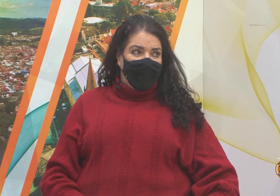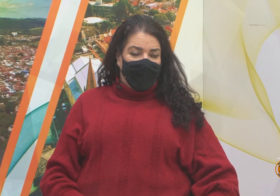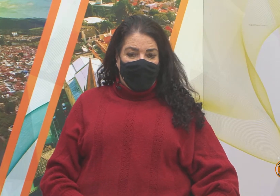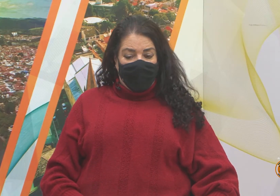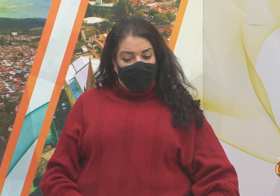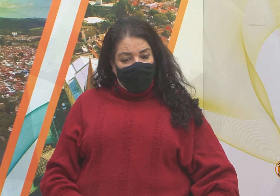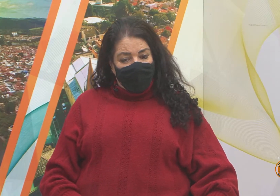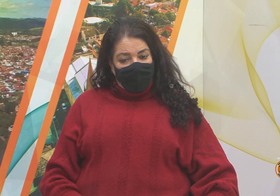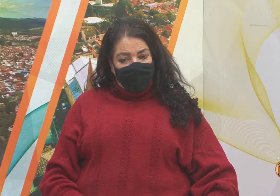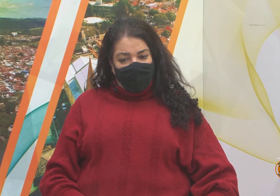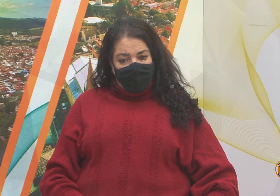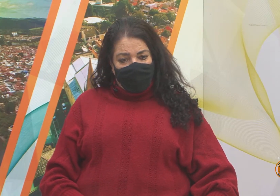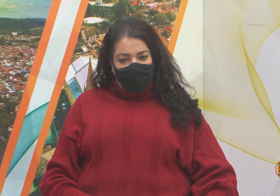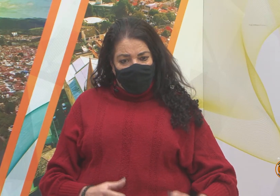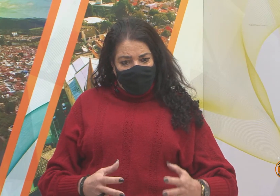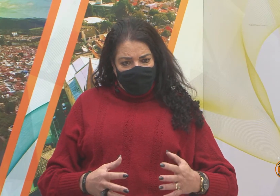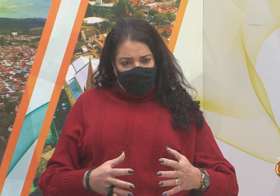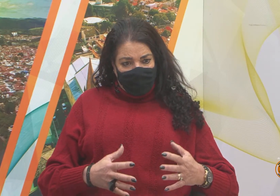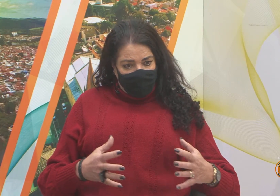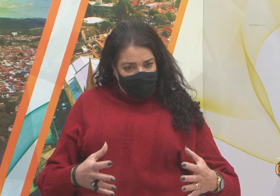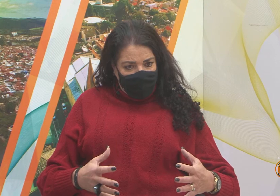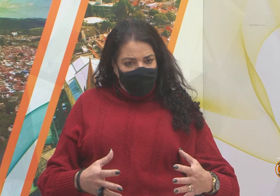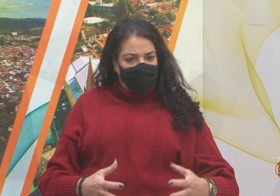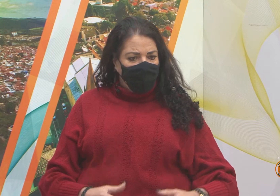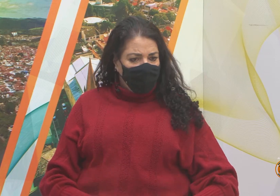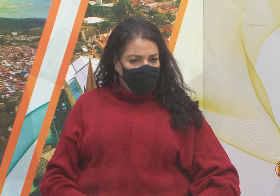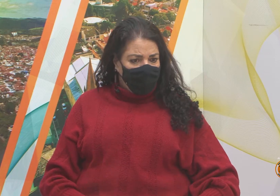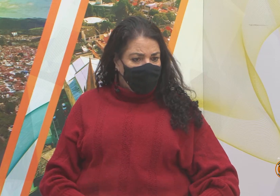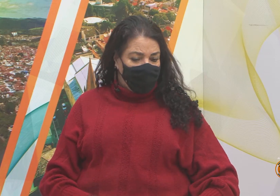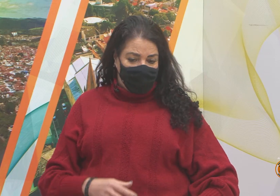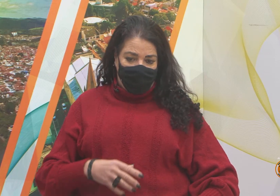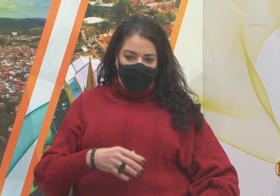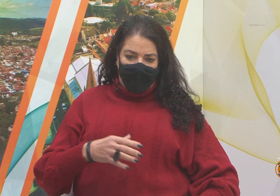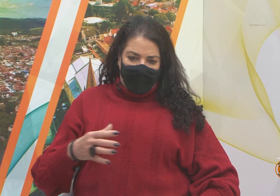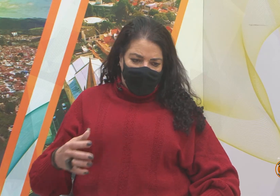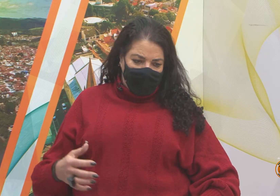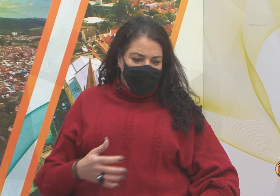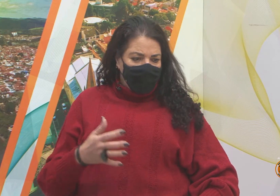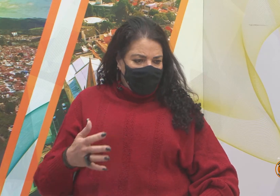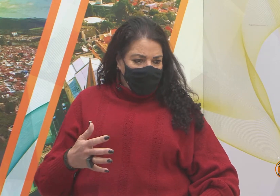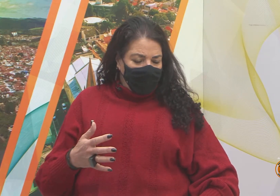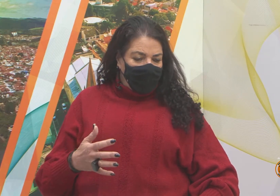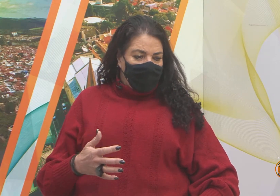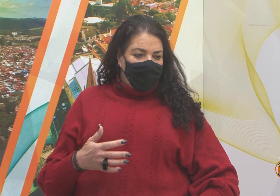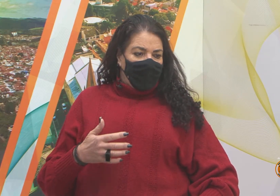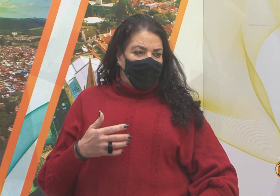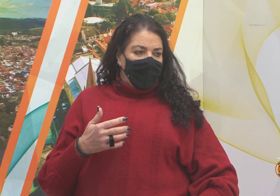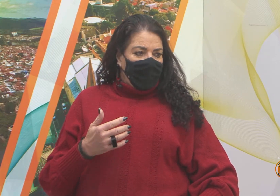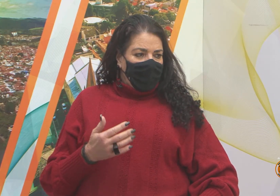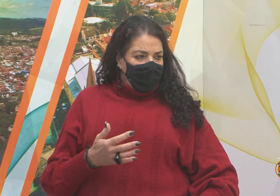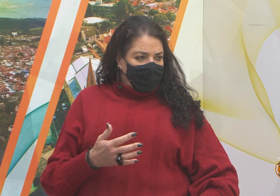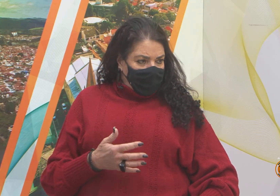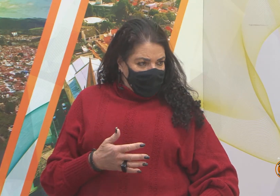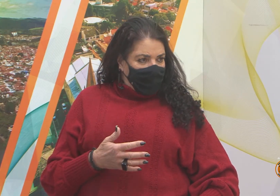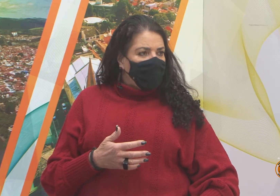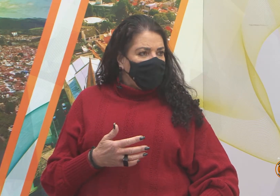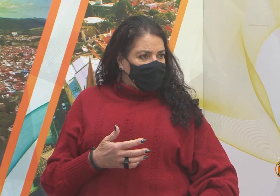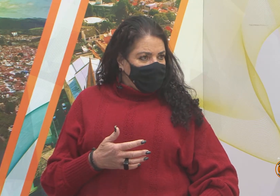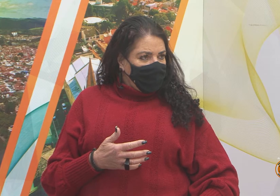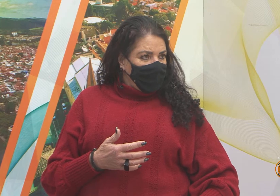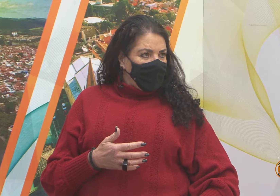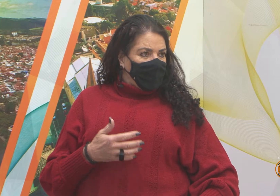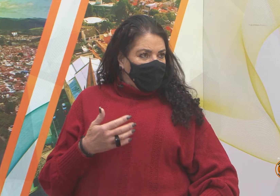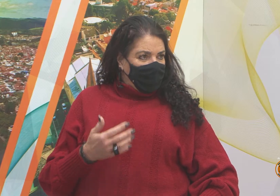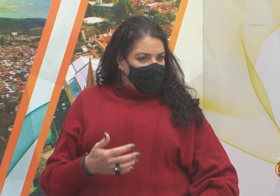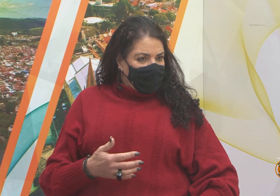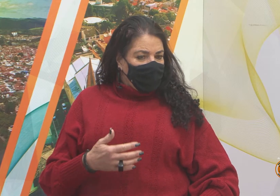Realmente é uma secretaria muito assim, ampla, né? E problemática,